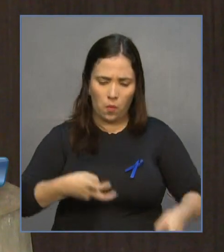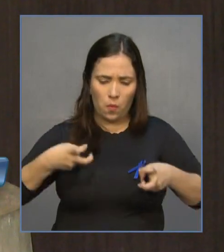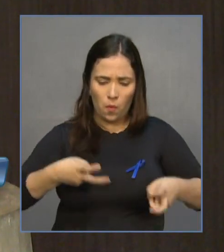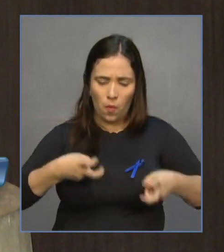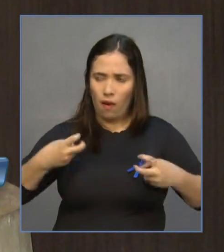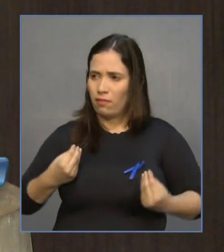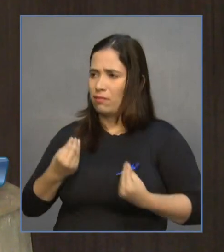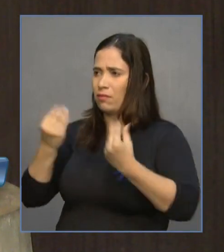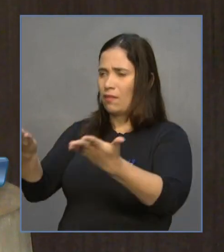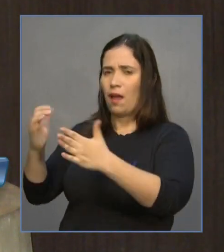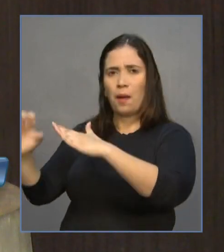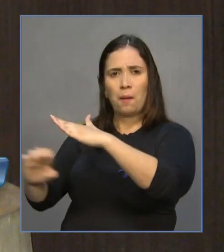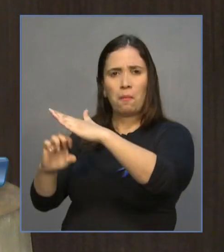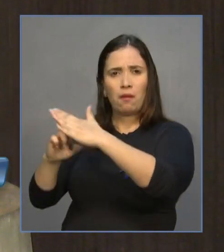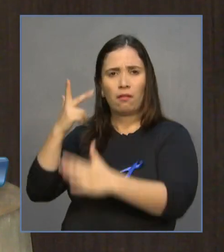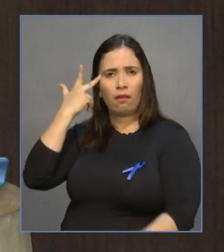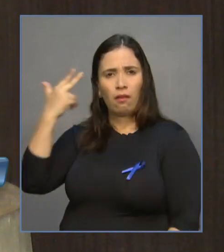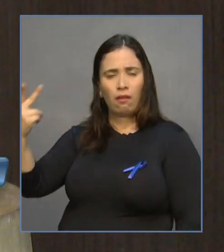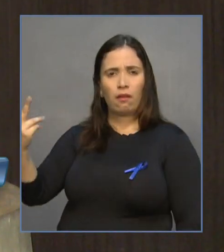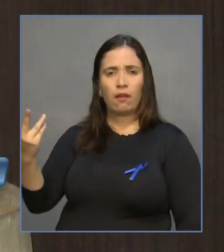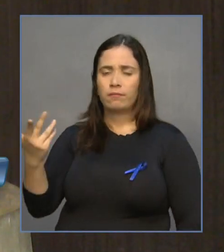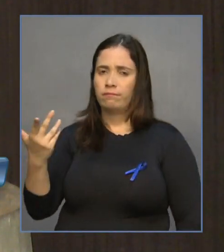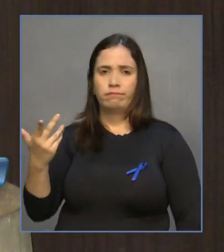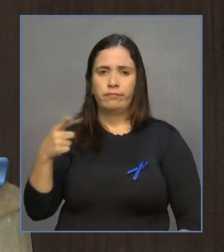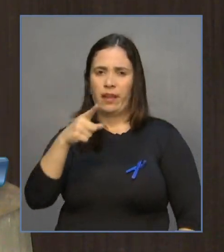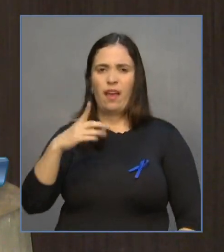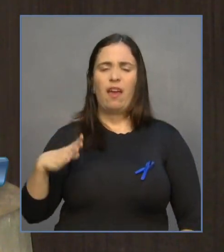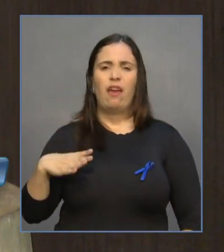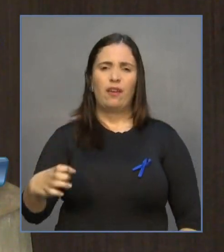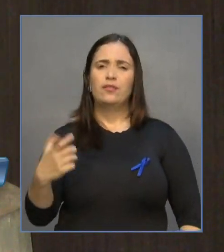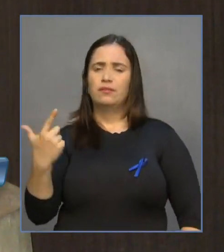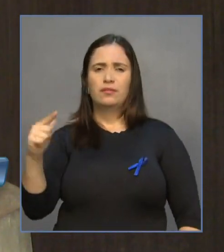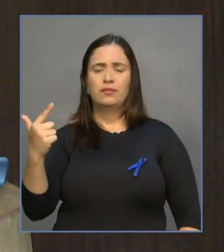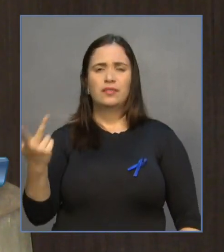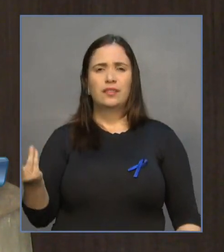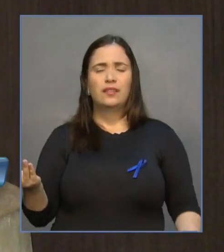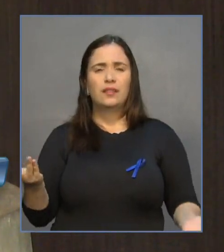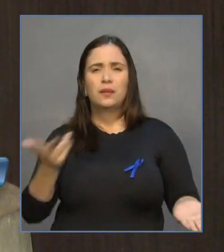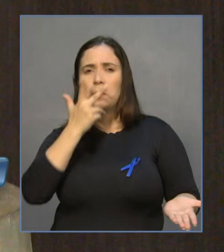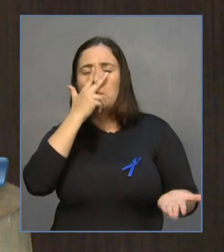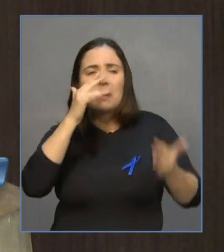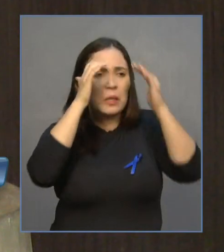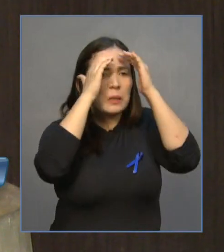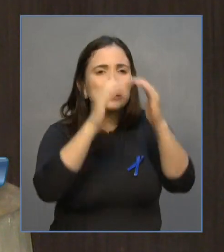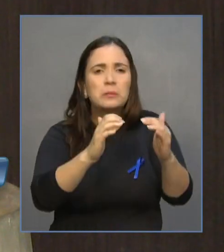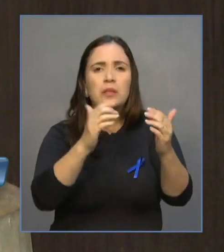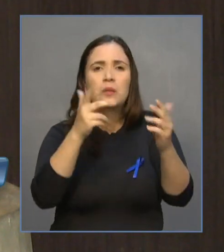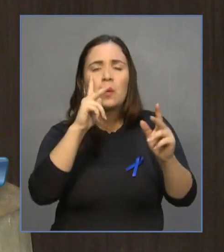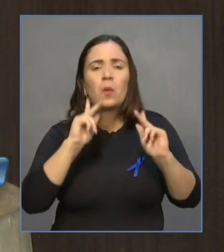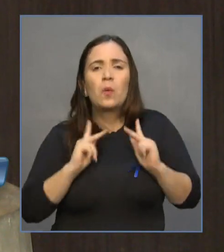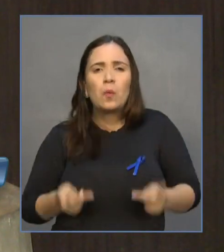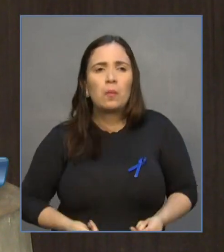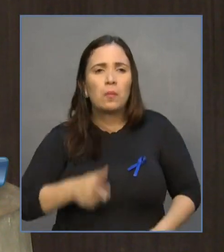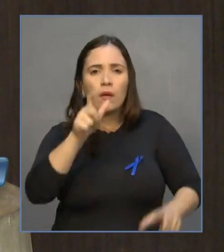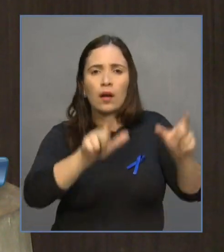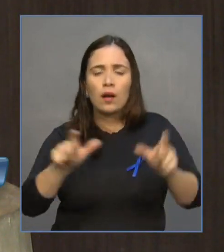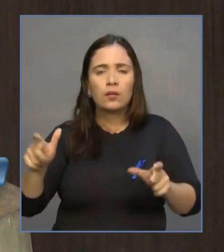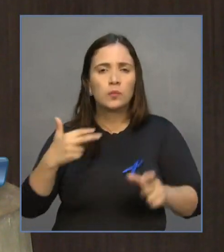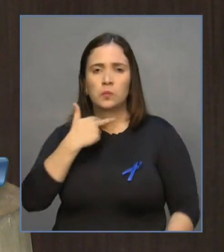empresa é eticamente insustentável. É tecnicamente